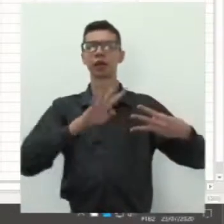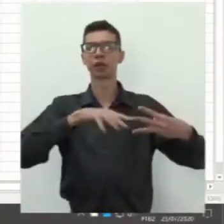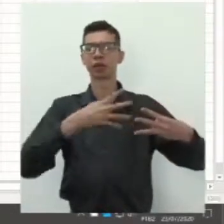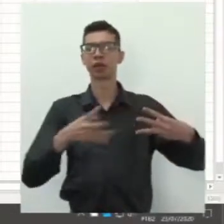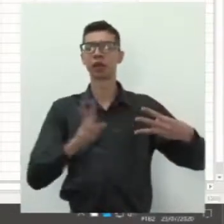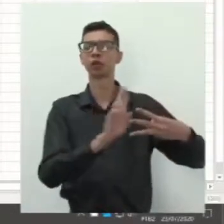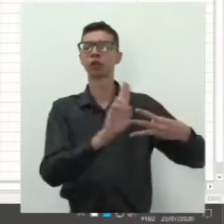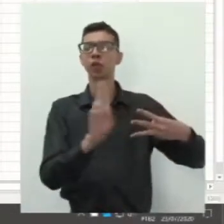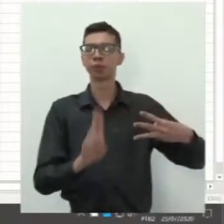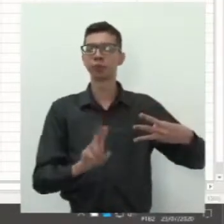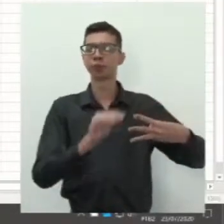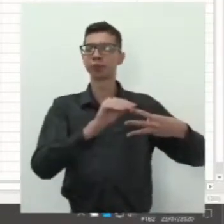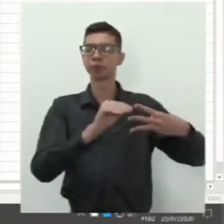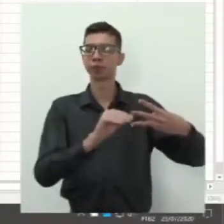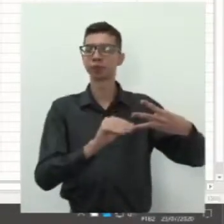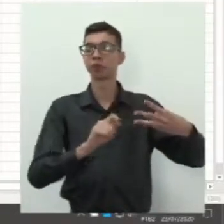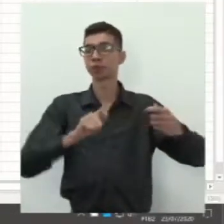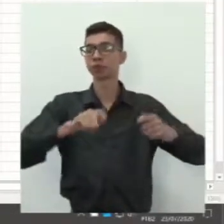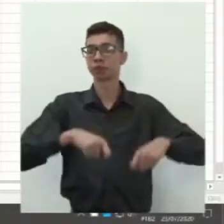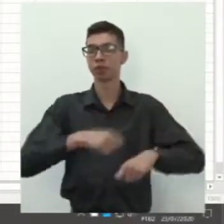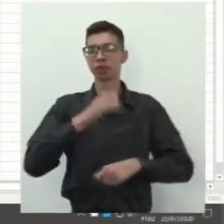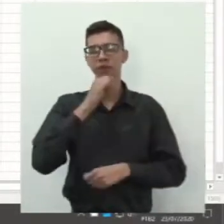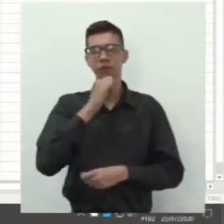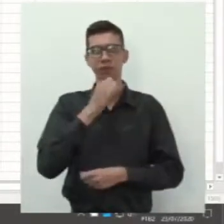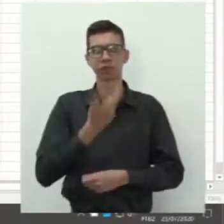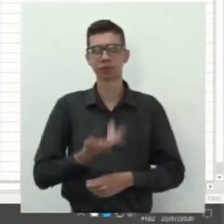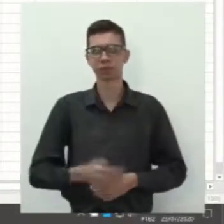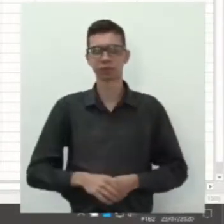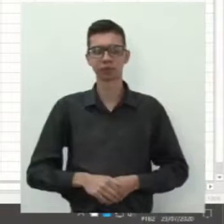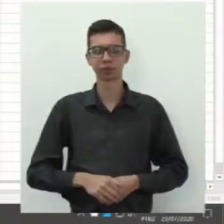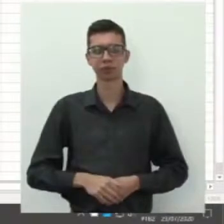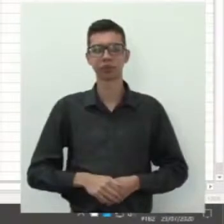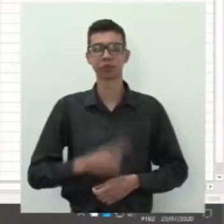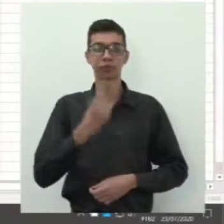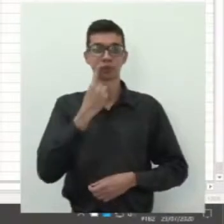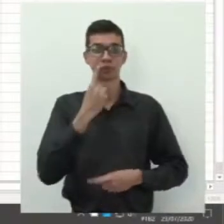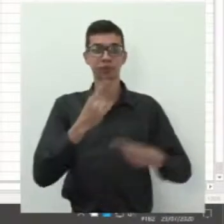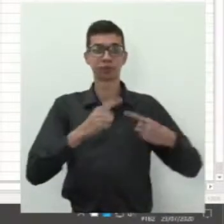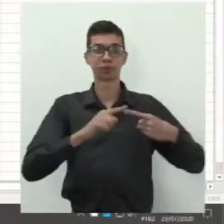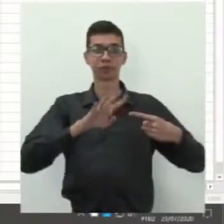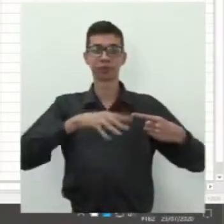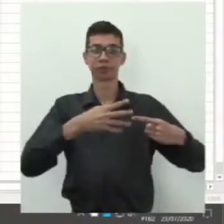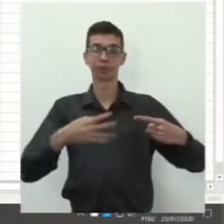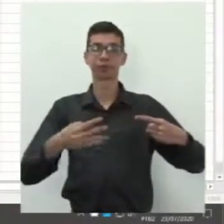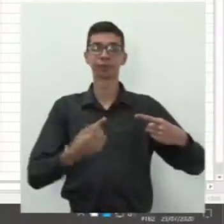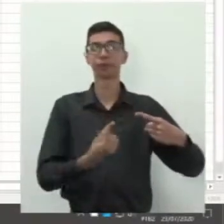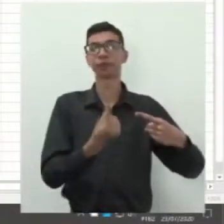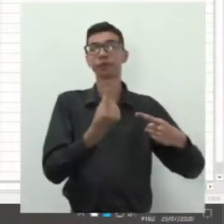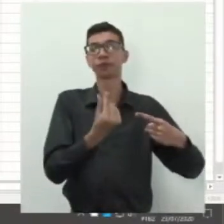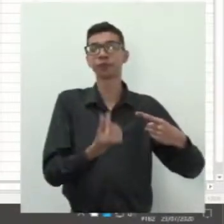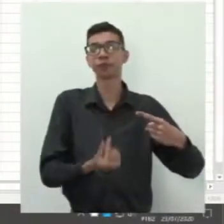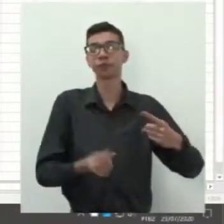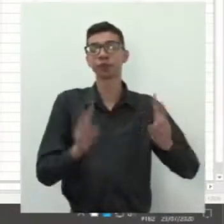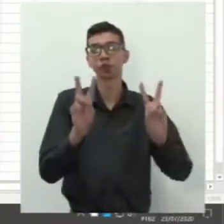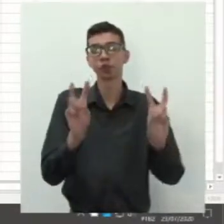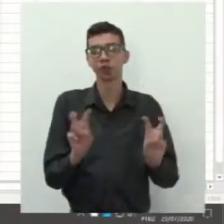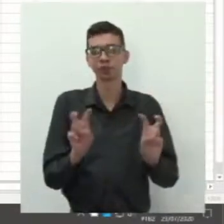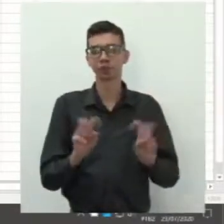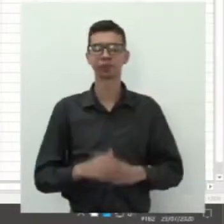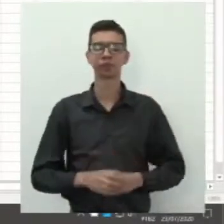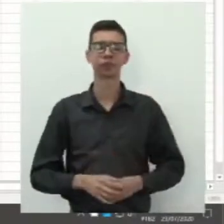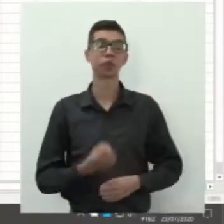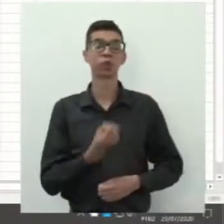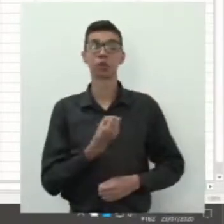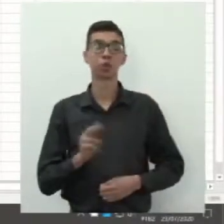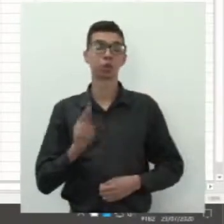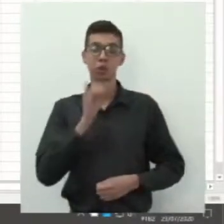também. Então, consigo, por exemplo, essa aqui vai ser uma planilha de orçamento, vamos supor. Ou essa aqui vai ser uma